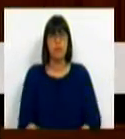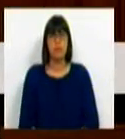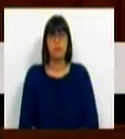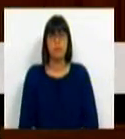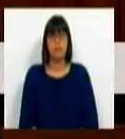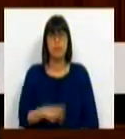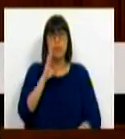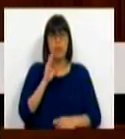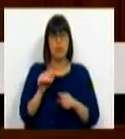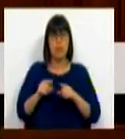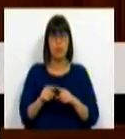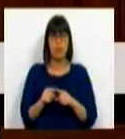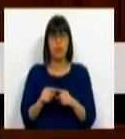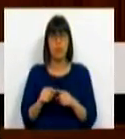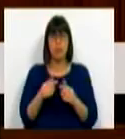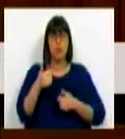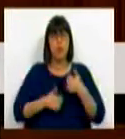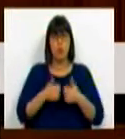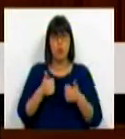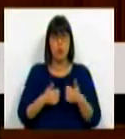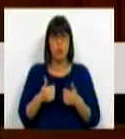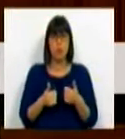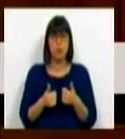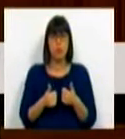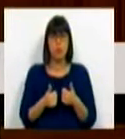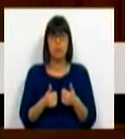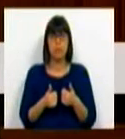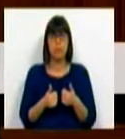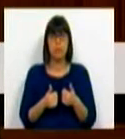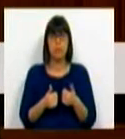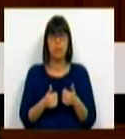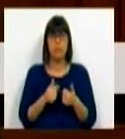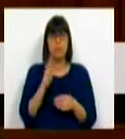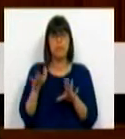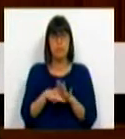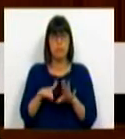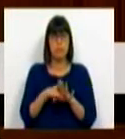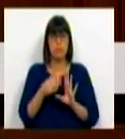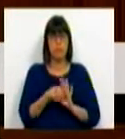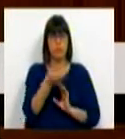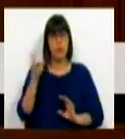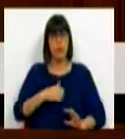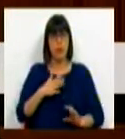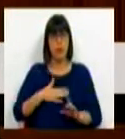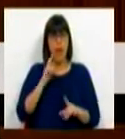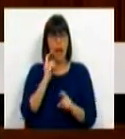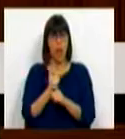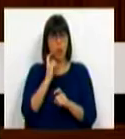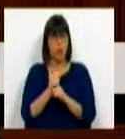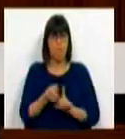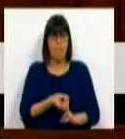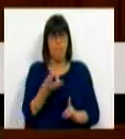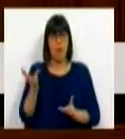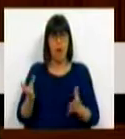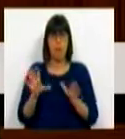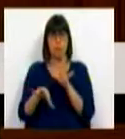Portanto, o banco fez um concurso onde participaram várias empresas de auditoria